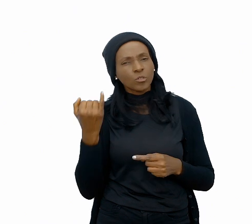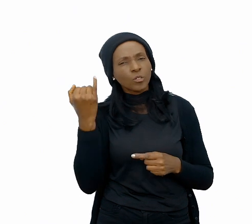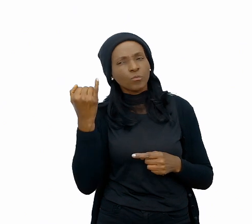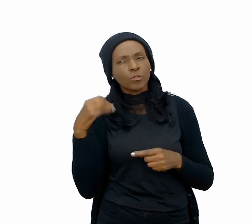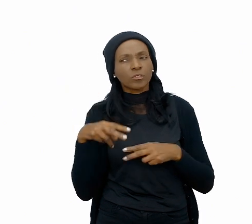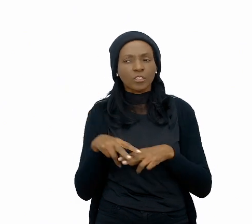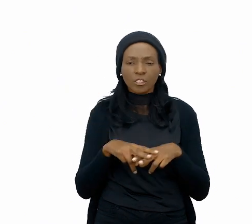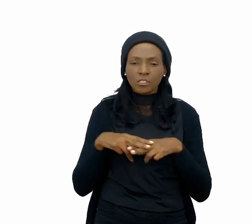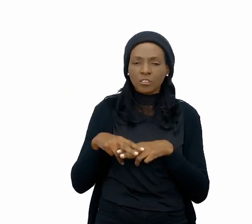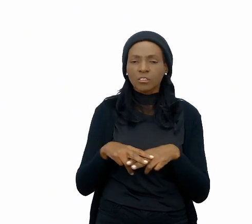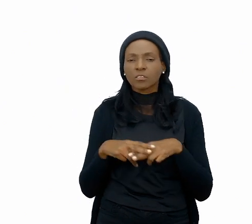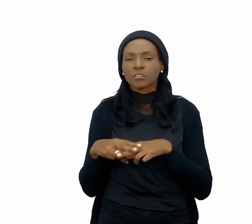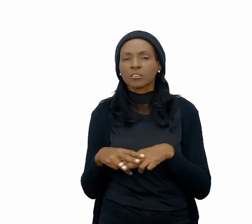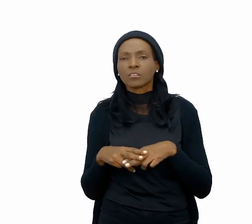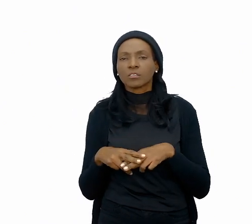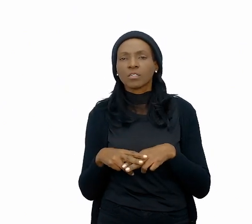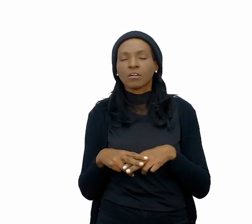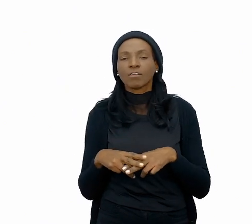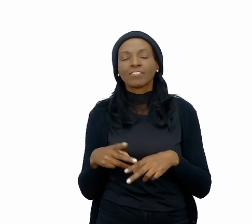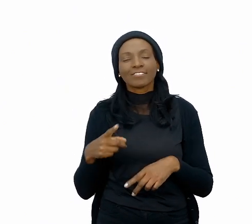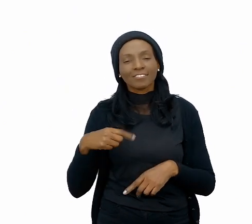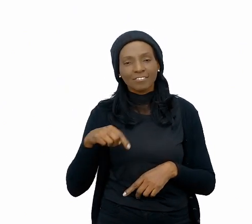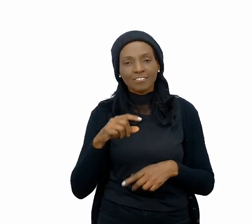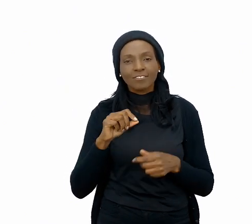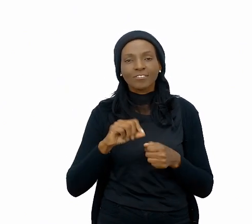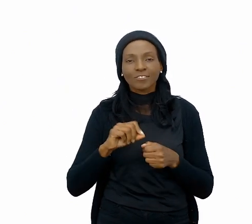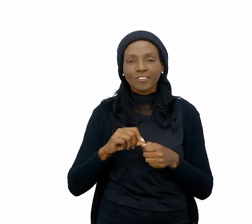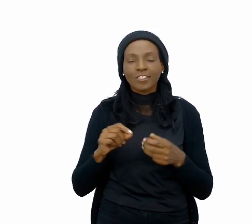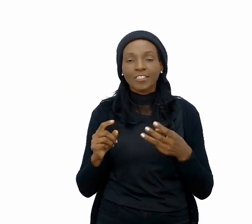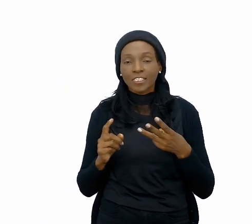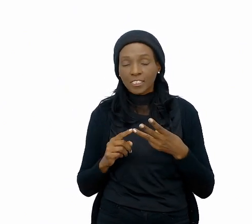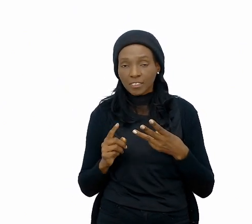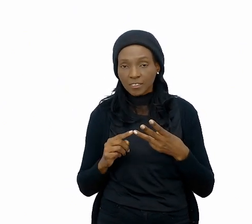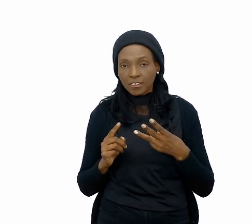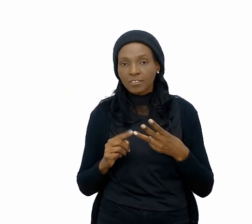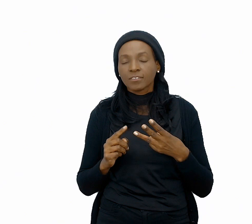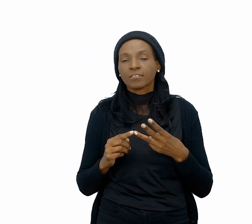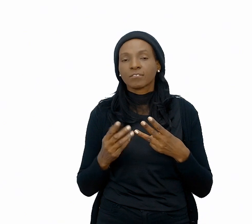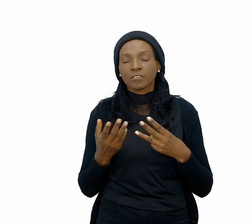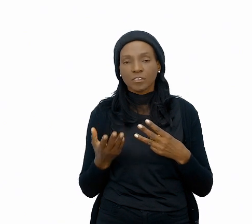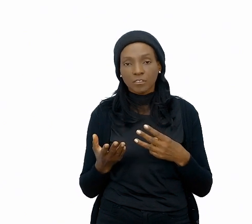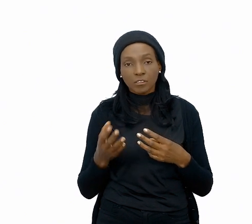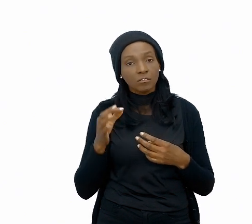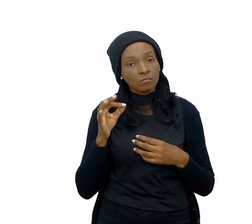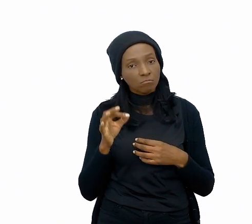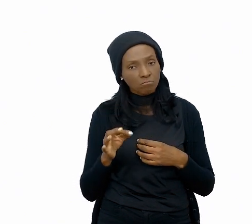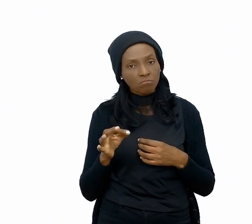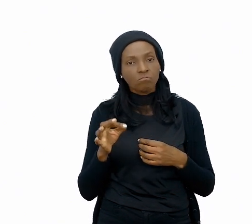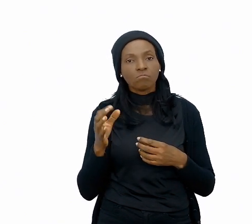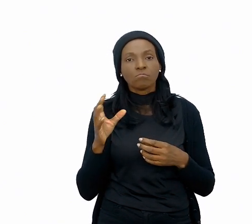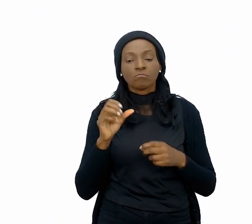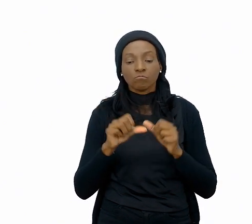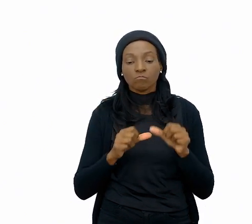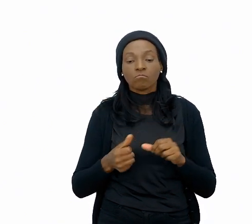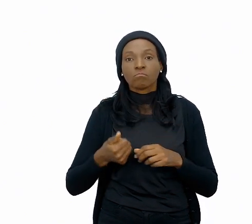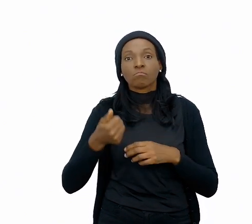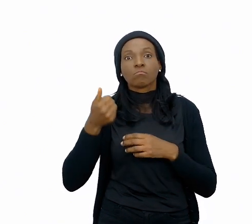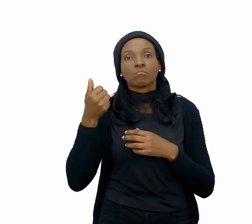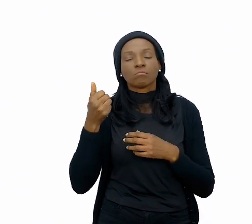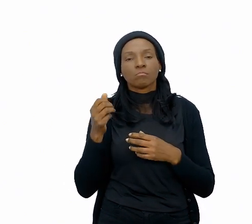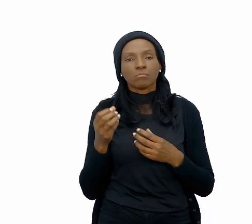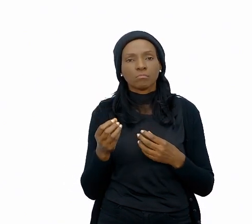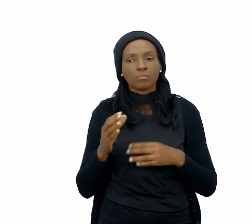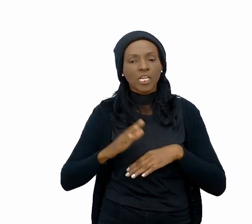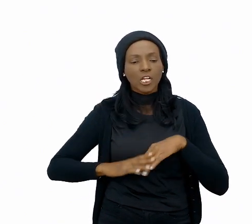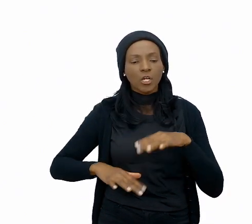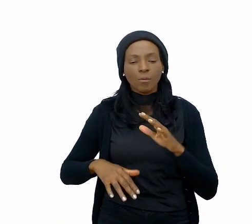revisitar, né? Então, a gente vai fazer esse terceiro momento aí justamente para aprimorar a nossa